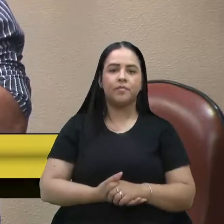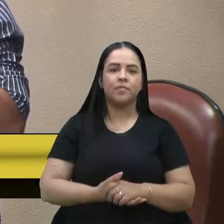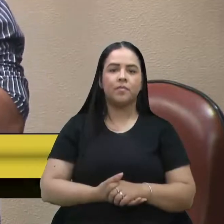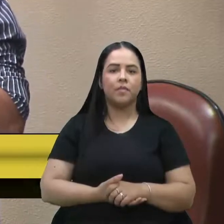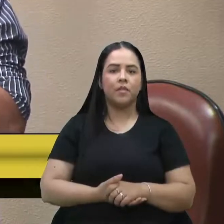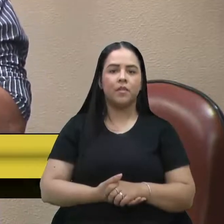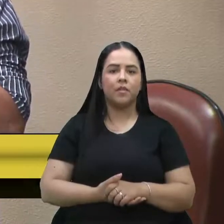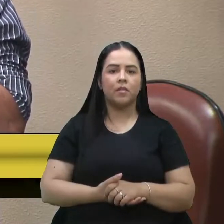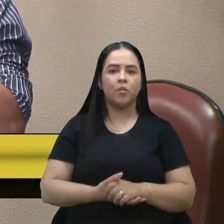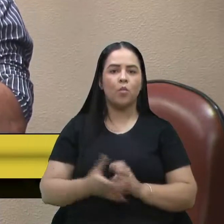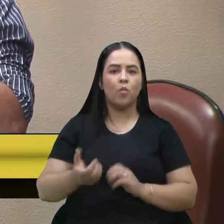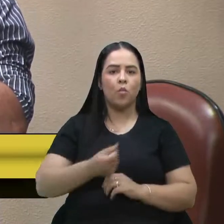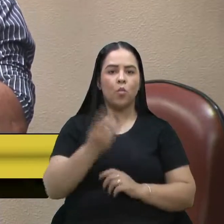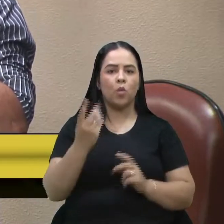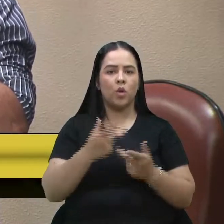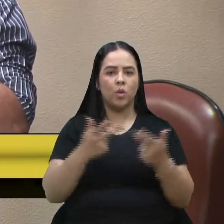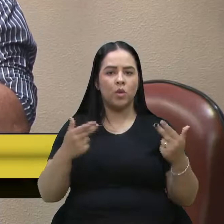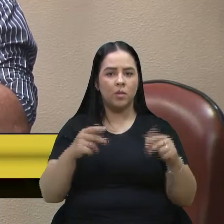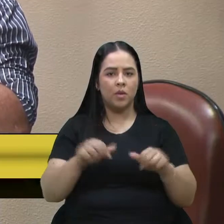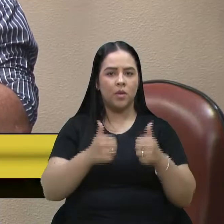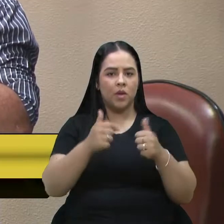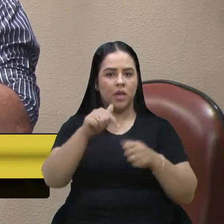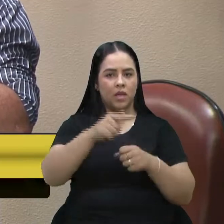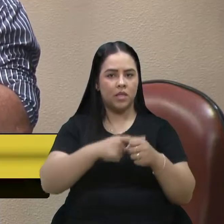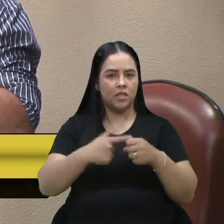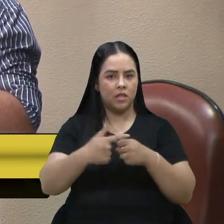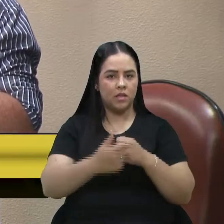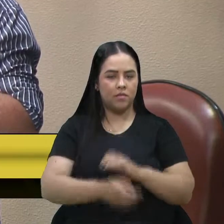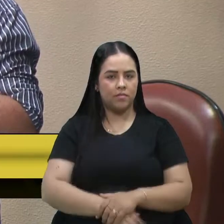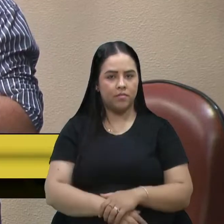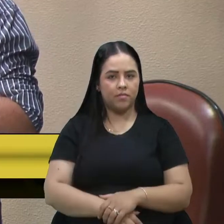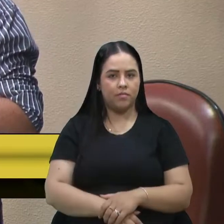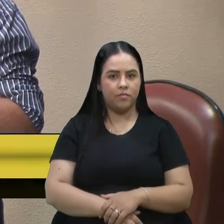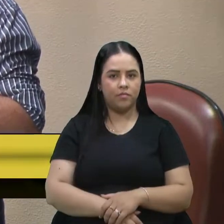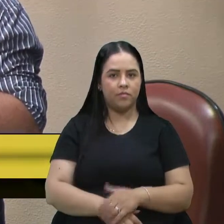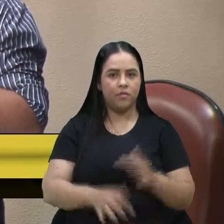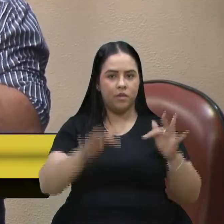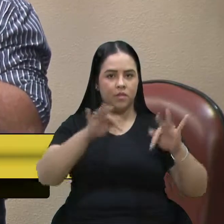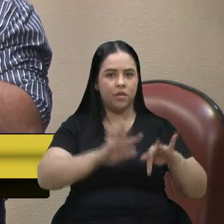Tantas coisas precisam melhorar na nossa cidade. Passou a pandemia.